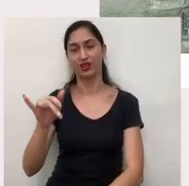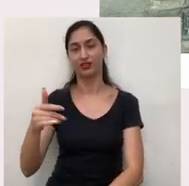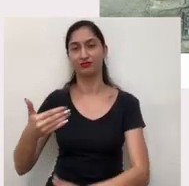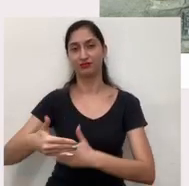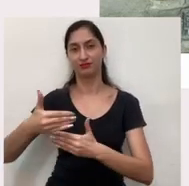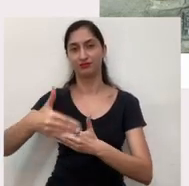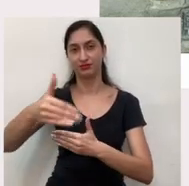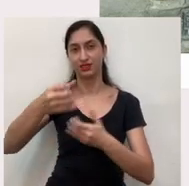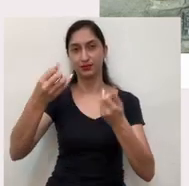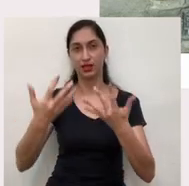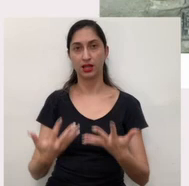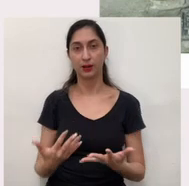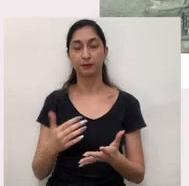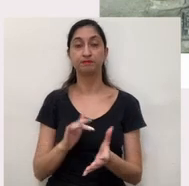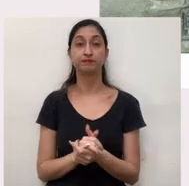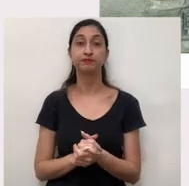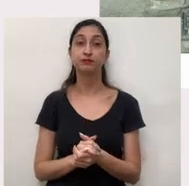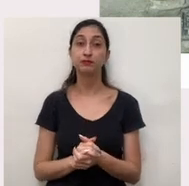chegar.